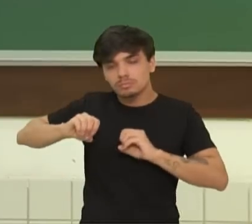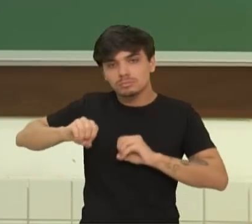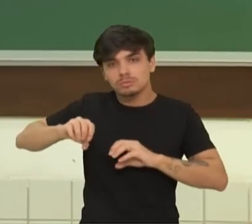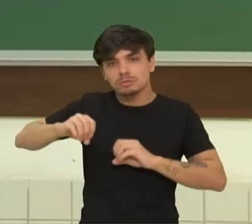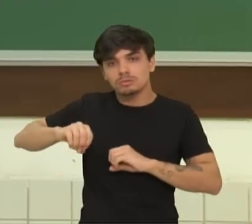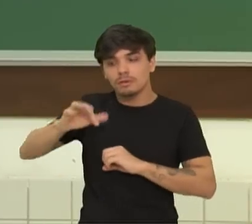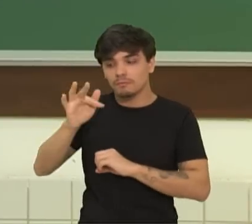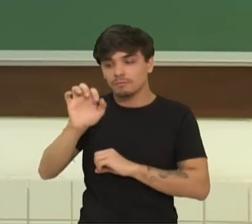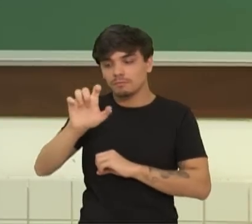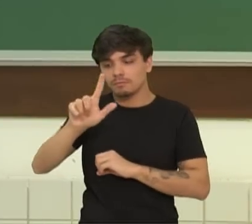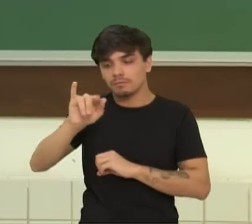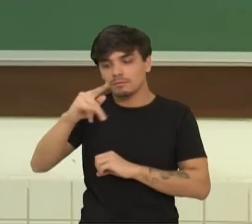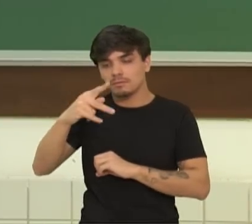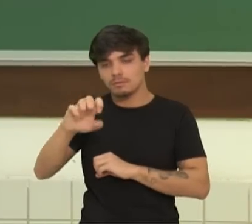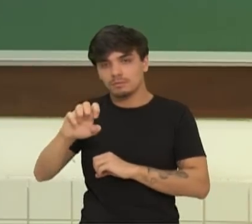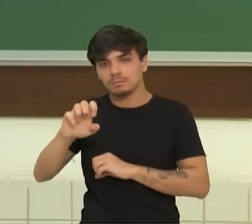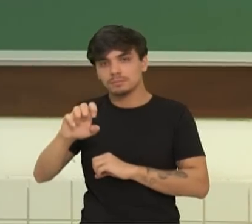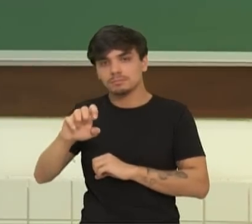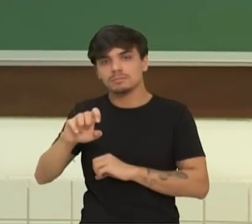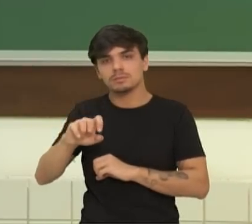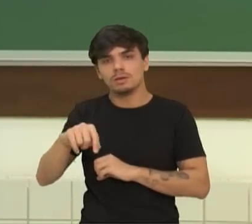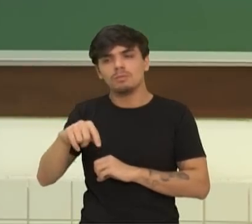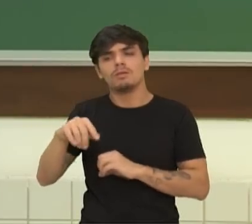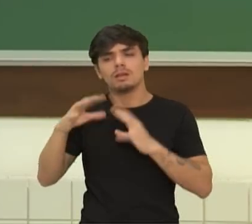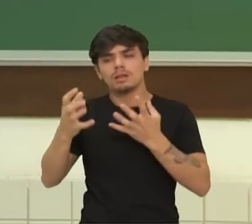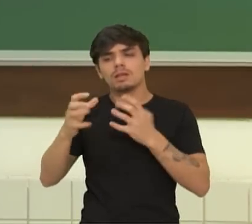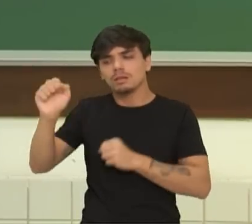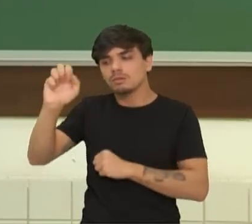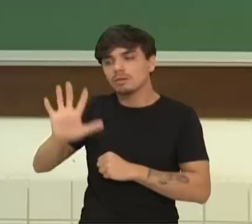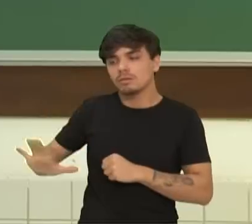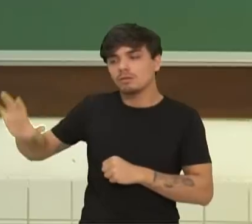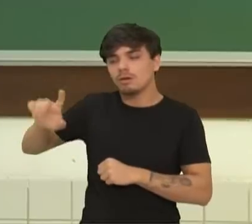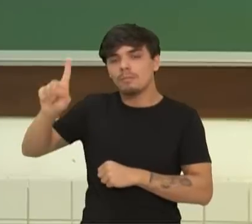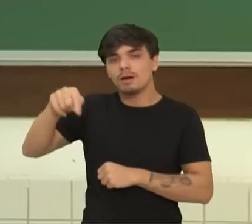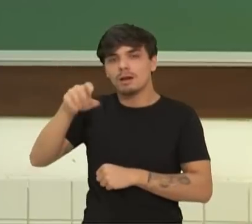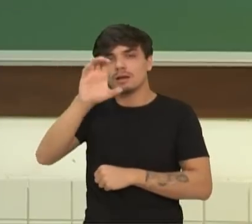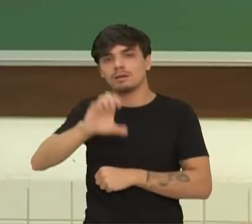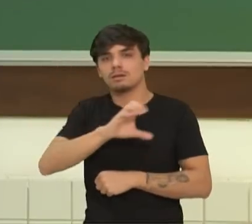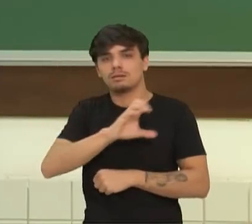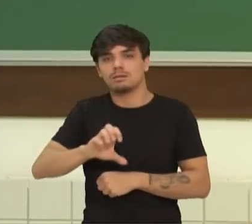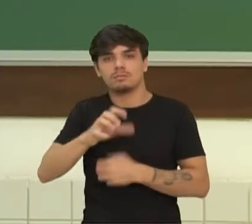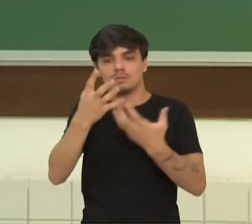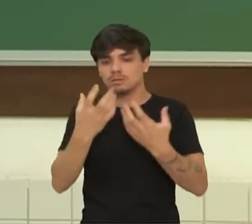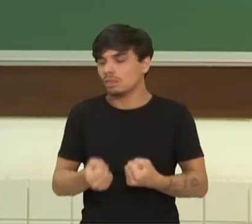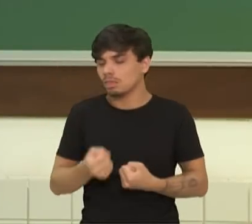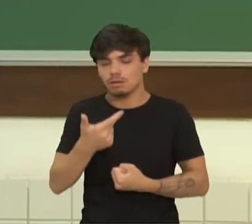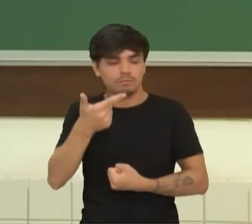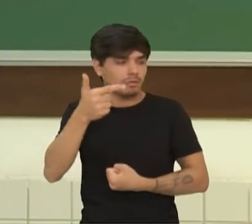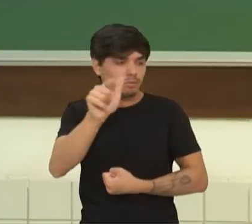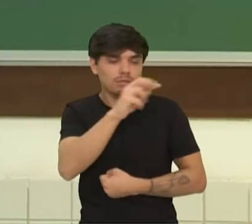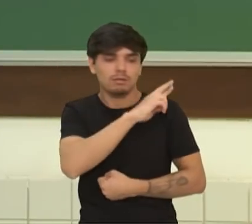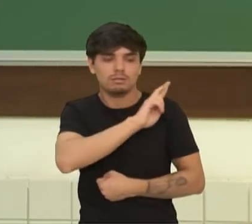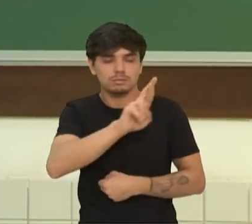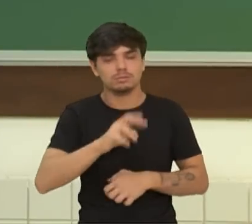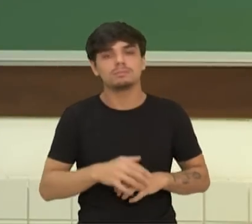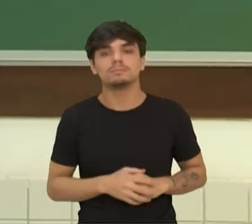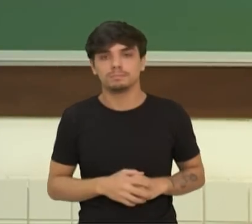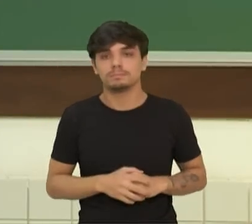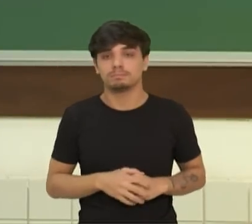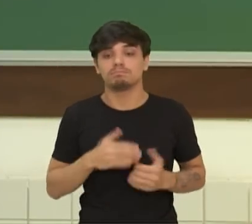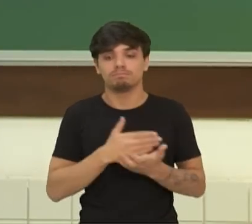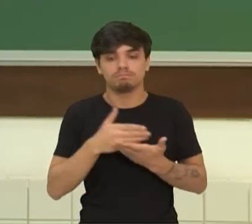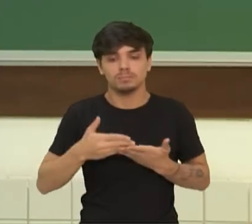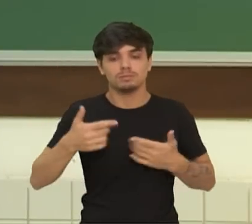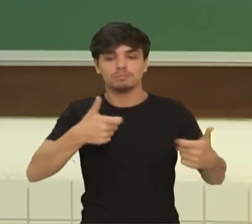dos jesuítas, então ele queria que toda a Europa fosse católica e não aceitava outra doutrina, outra religião. E aí os